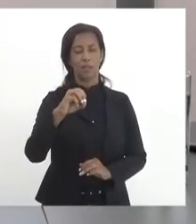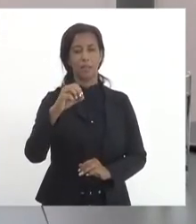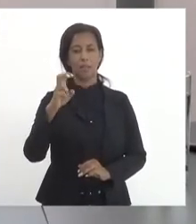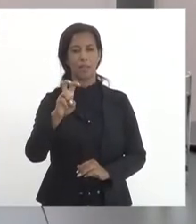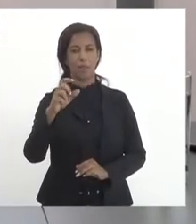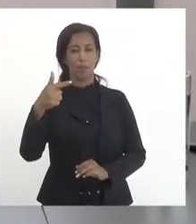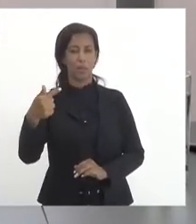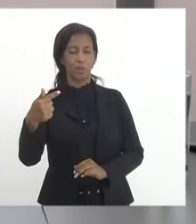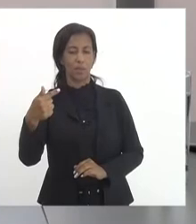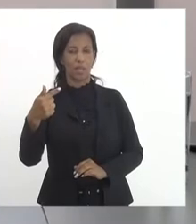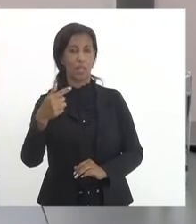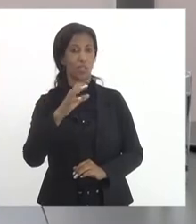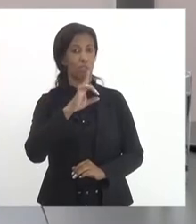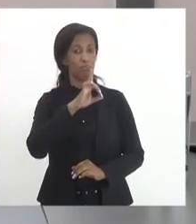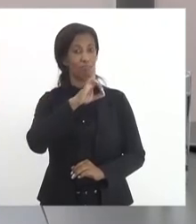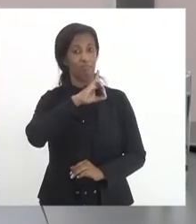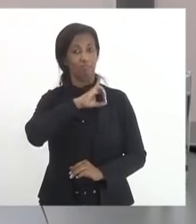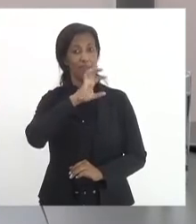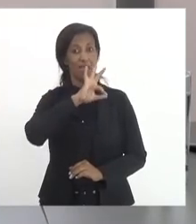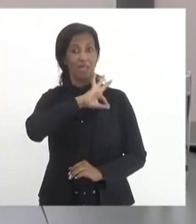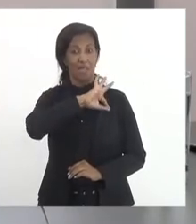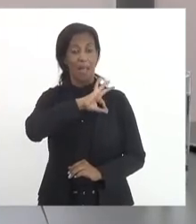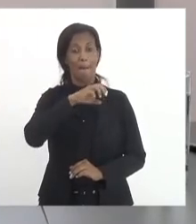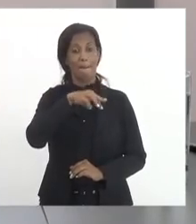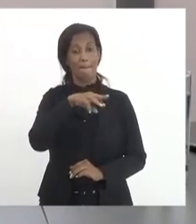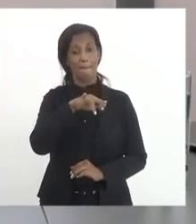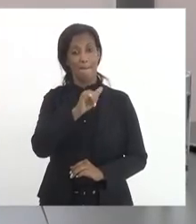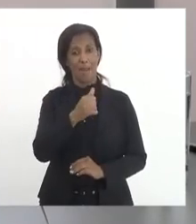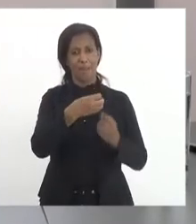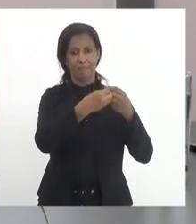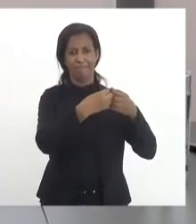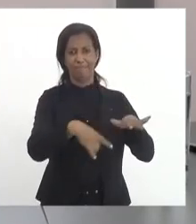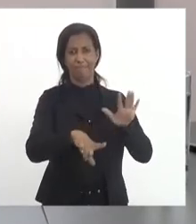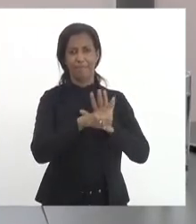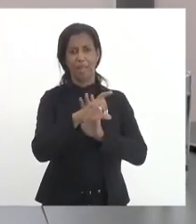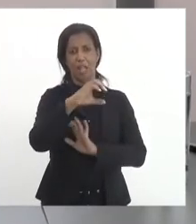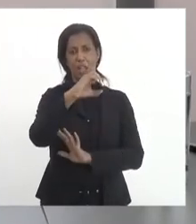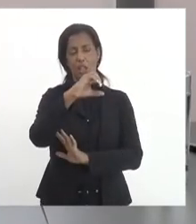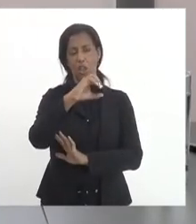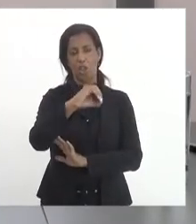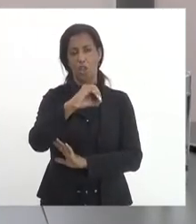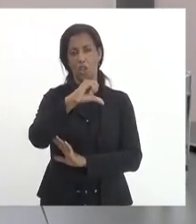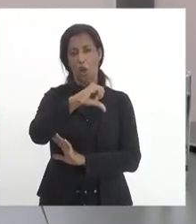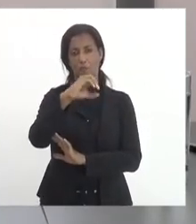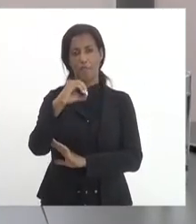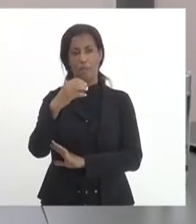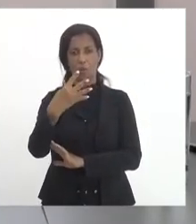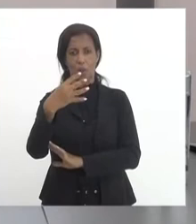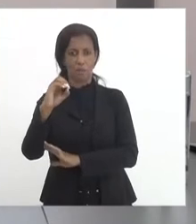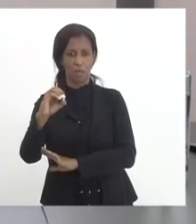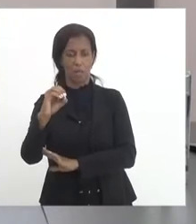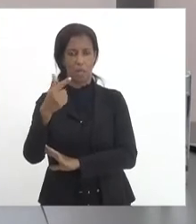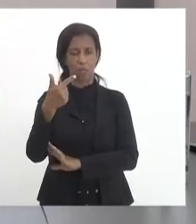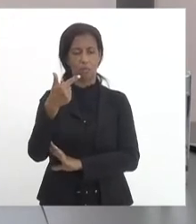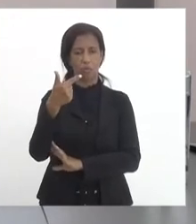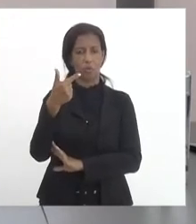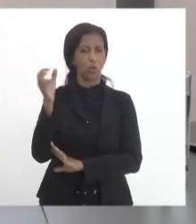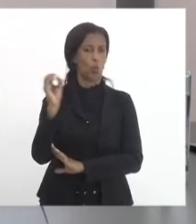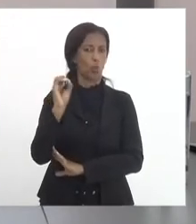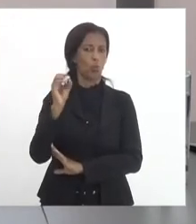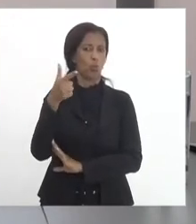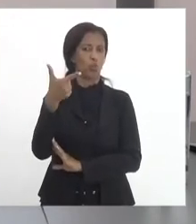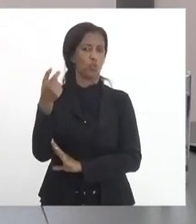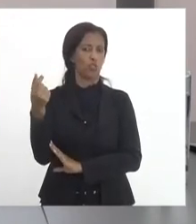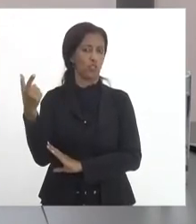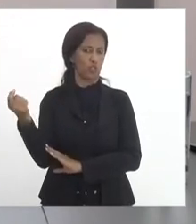2020, autoria deputada Mata Rocha, parecer pela prejudicabilidade pela lei 9040 de 2 de outubro